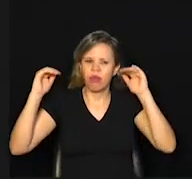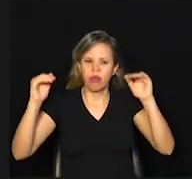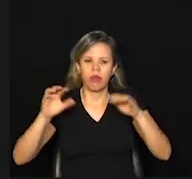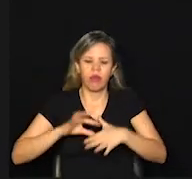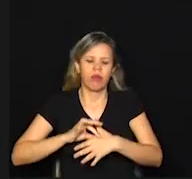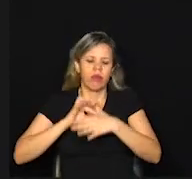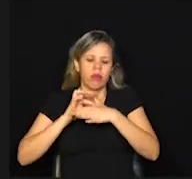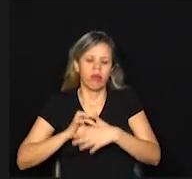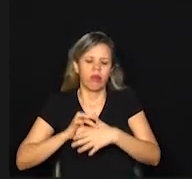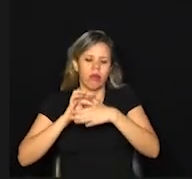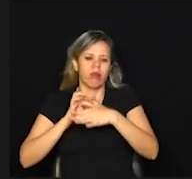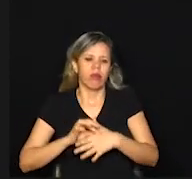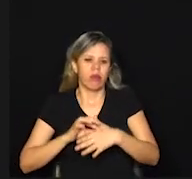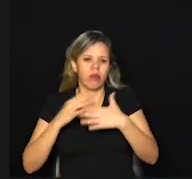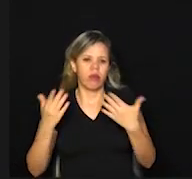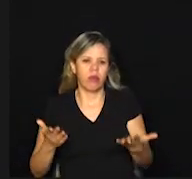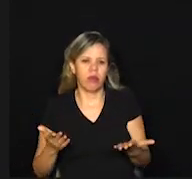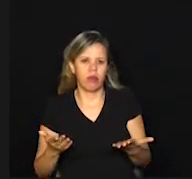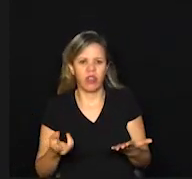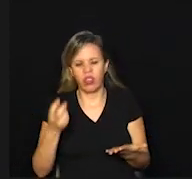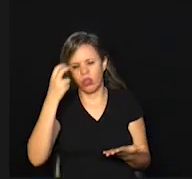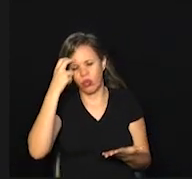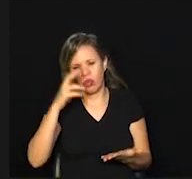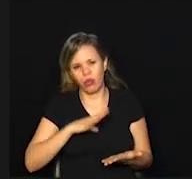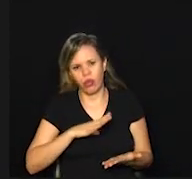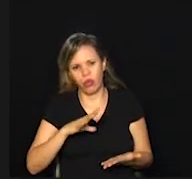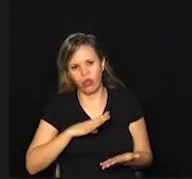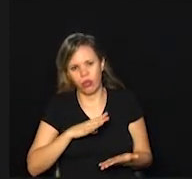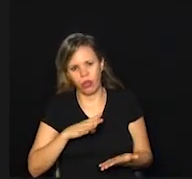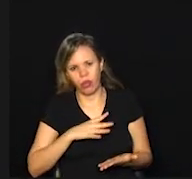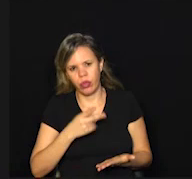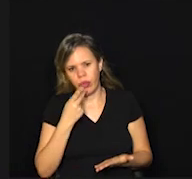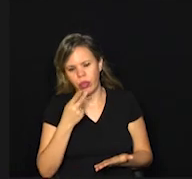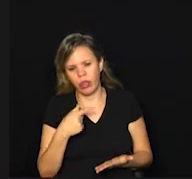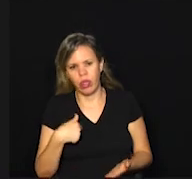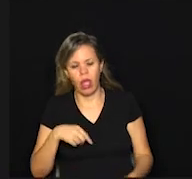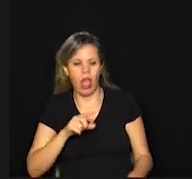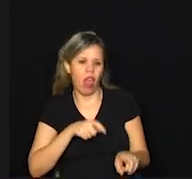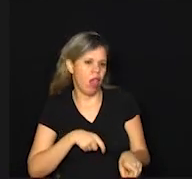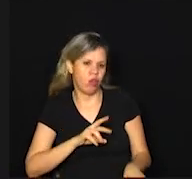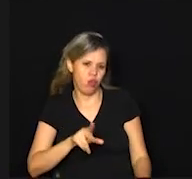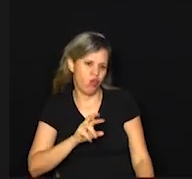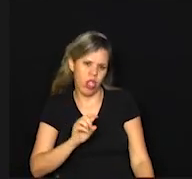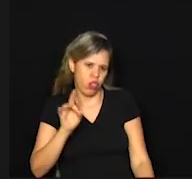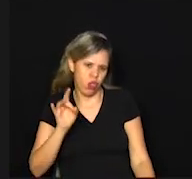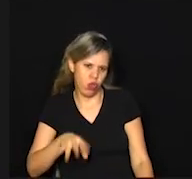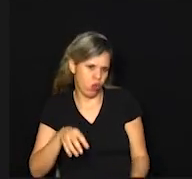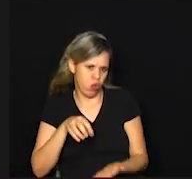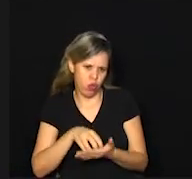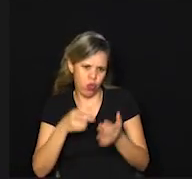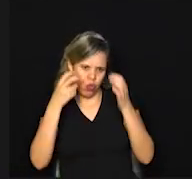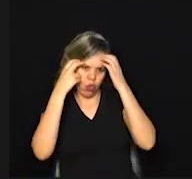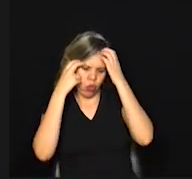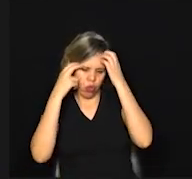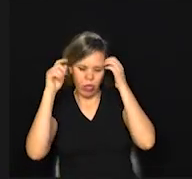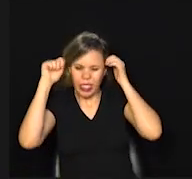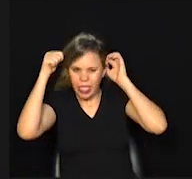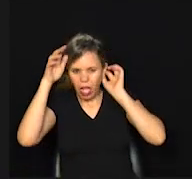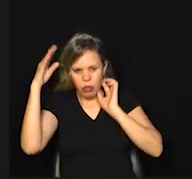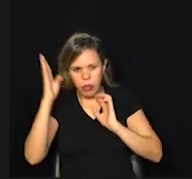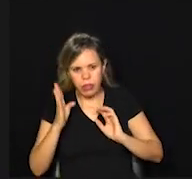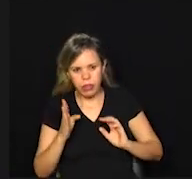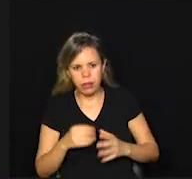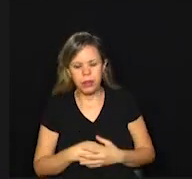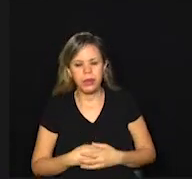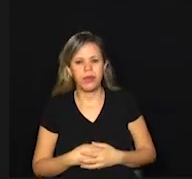líder da nossa produção cultural da cidade citou A roseira não é apenas um equipamento de cultura afro brasileiro